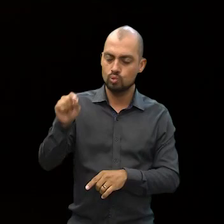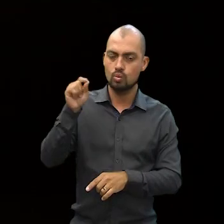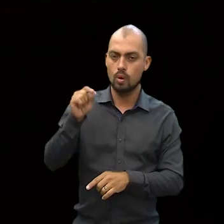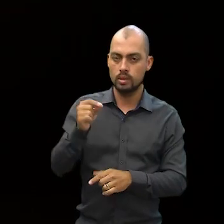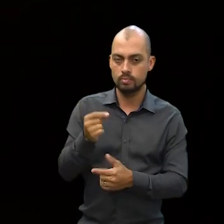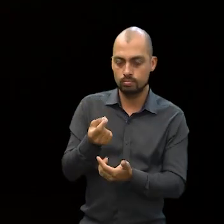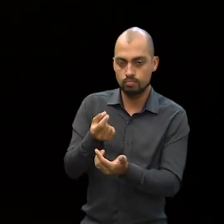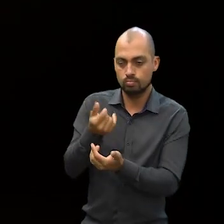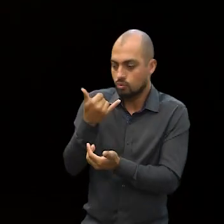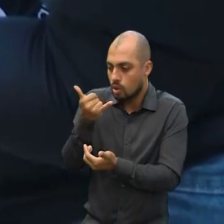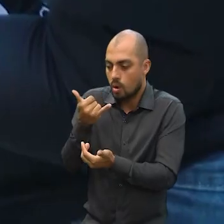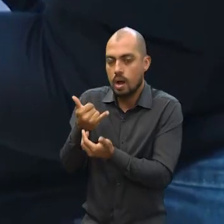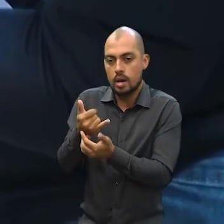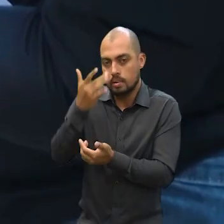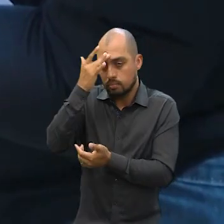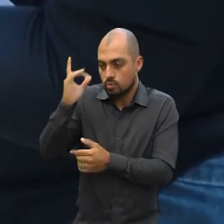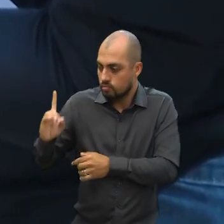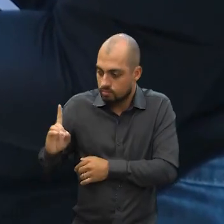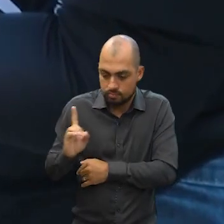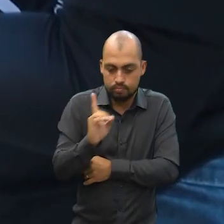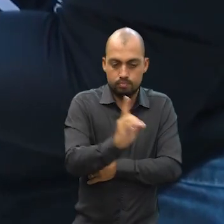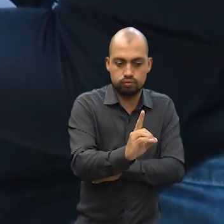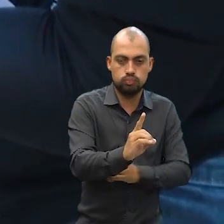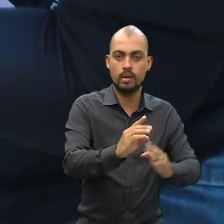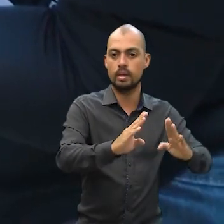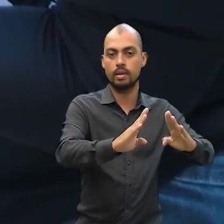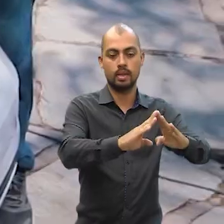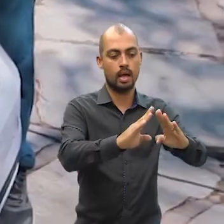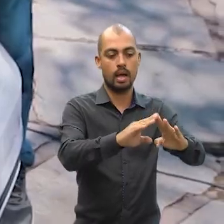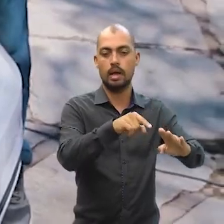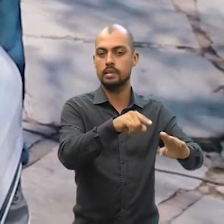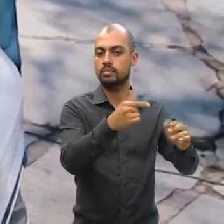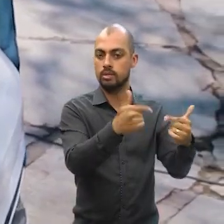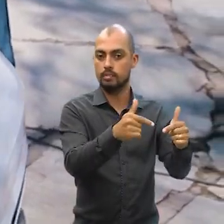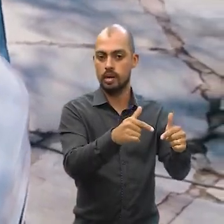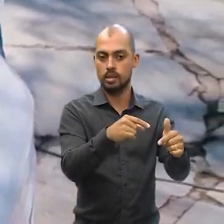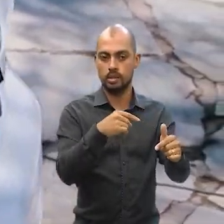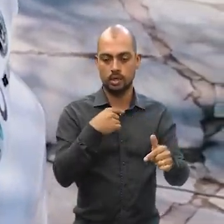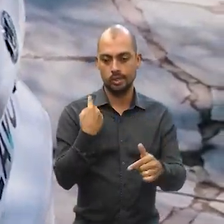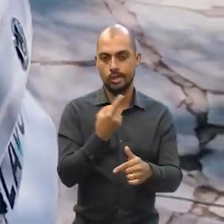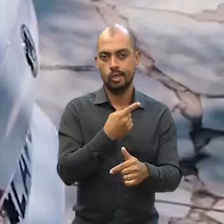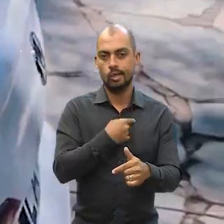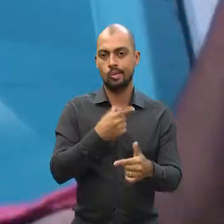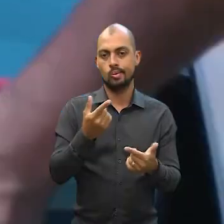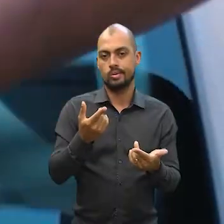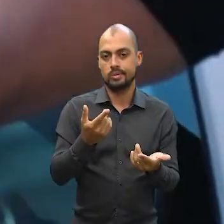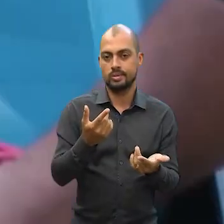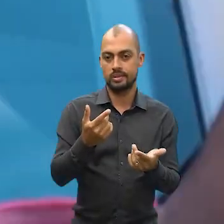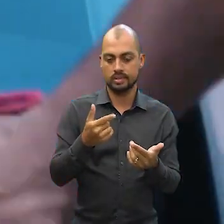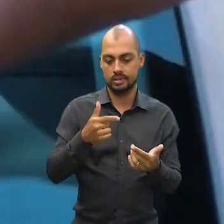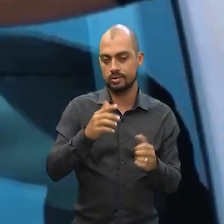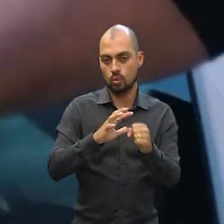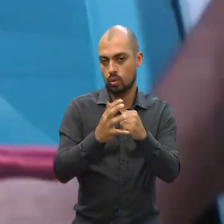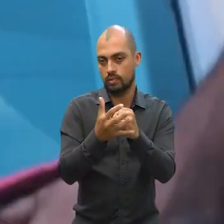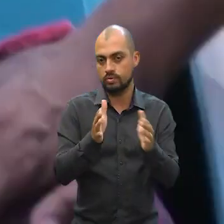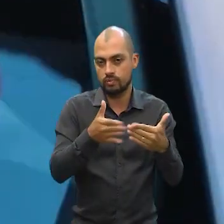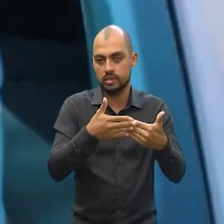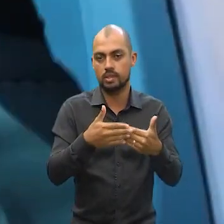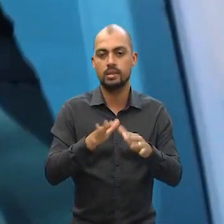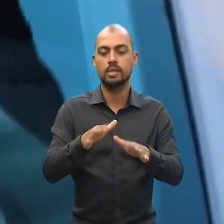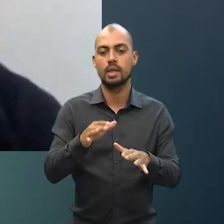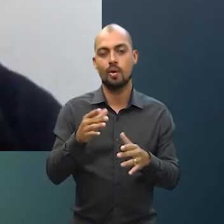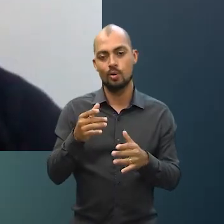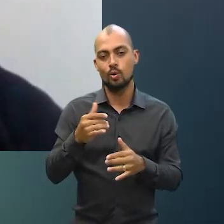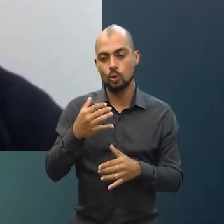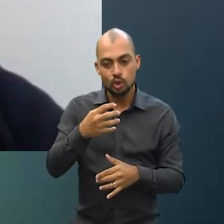serviço na casa das pessoas, onde elas não estão podendo sair também por conta da pandemia, né, se tornou uma opção muito atrativa,